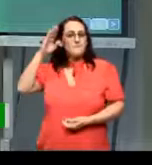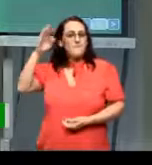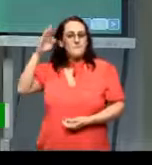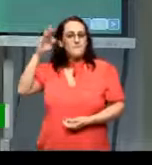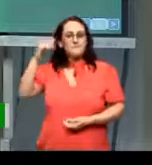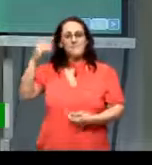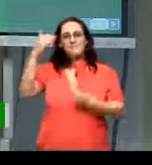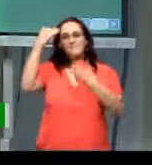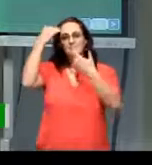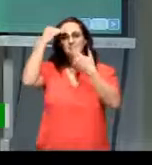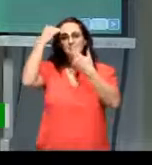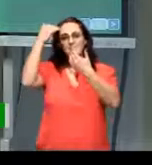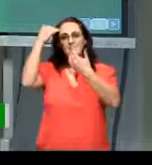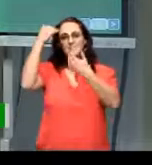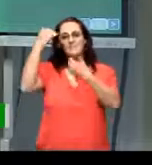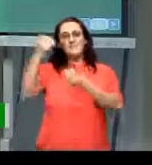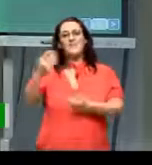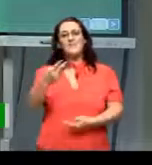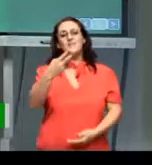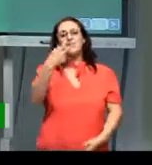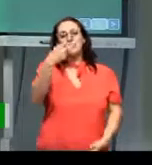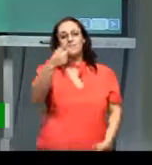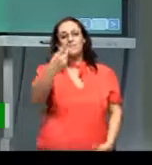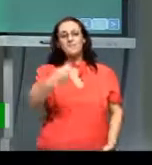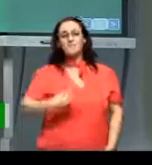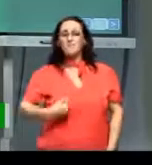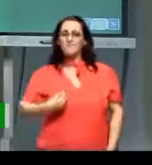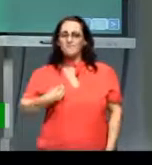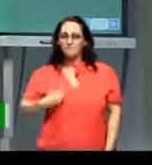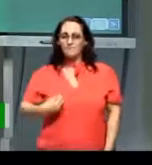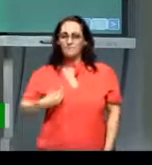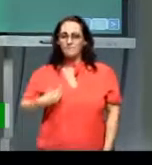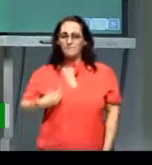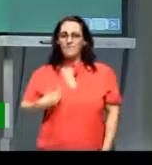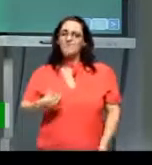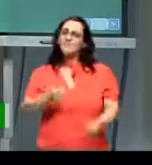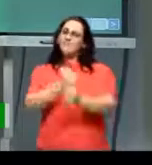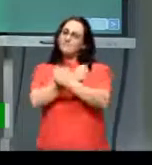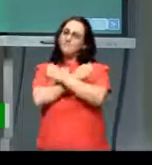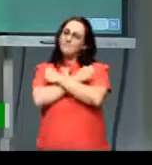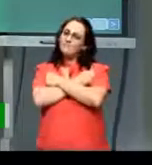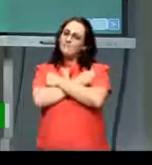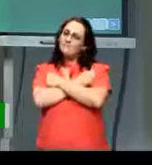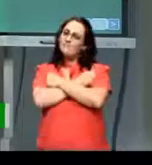Principalmente, eu agradeço a sua participação. Um